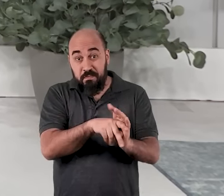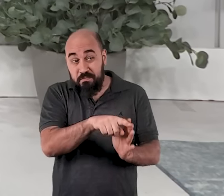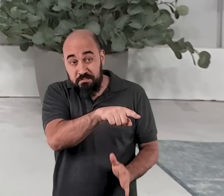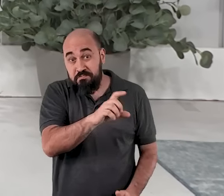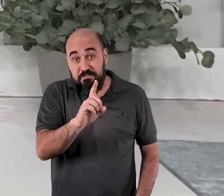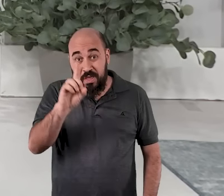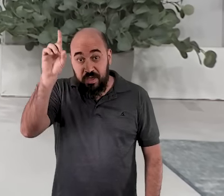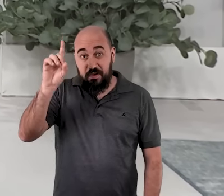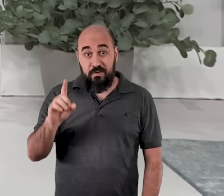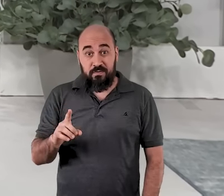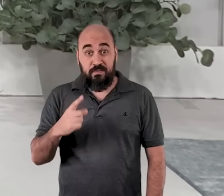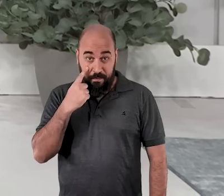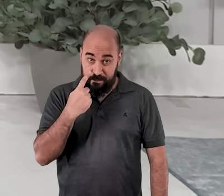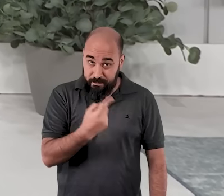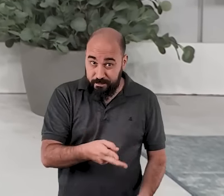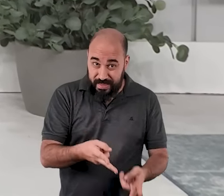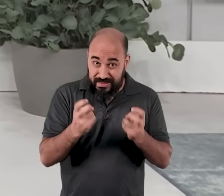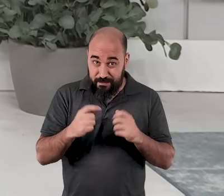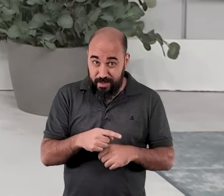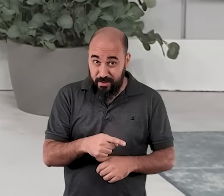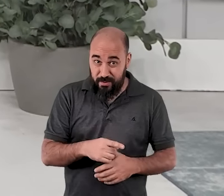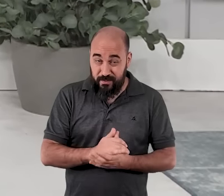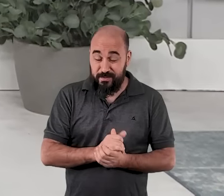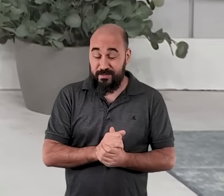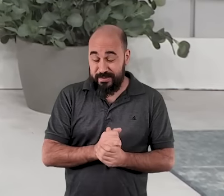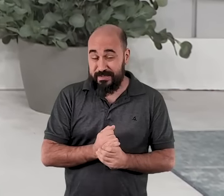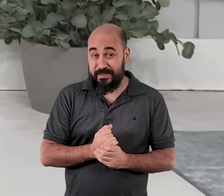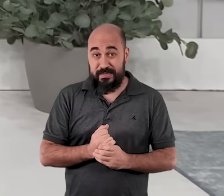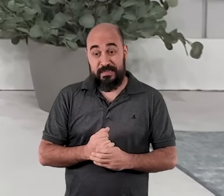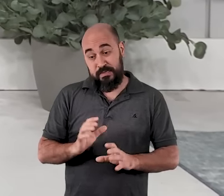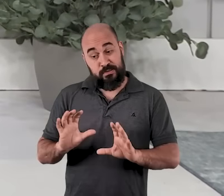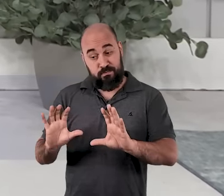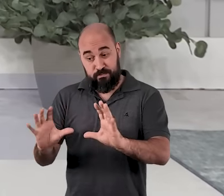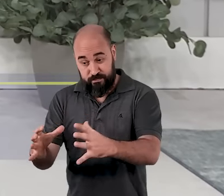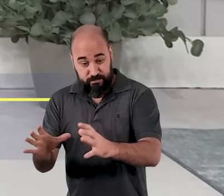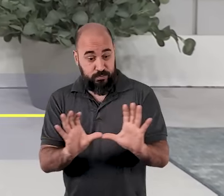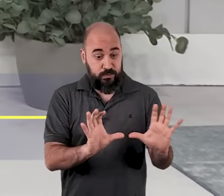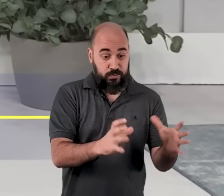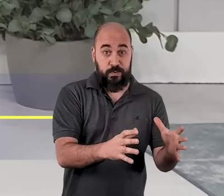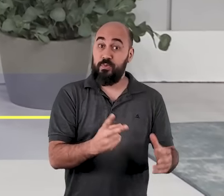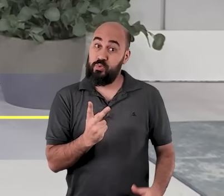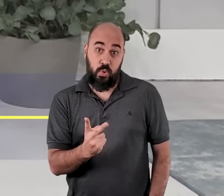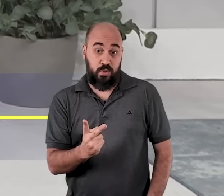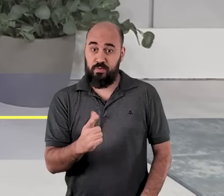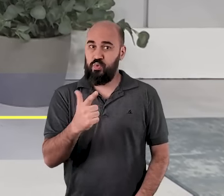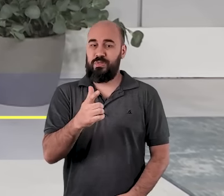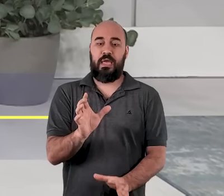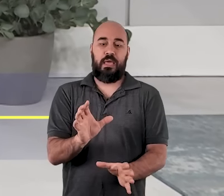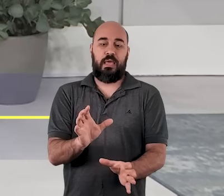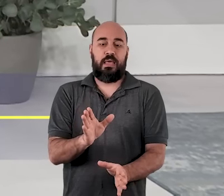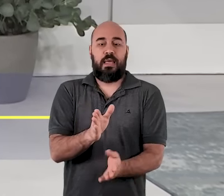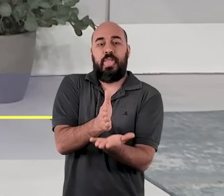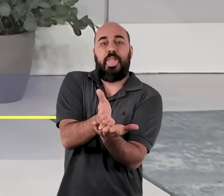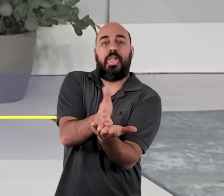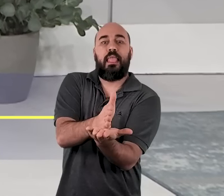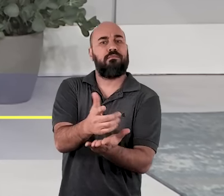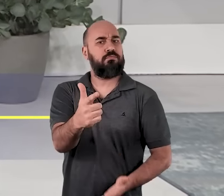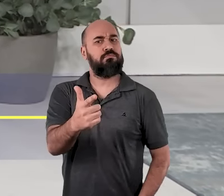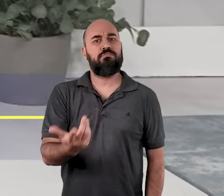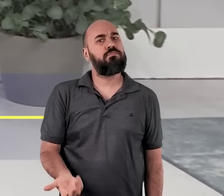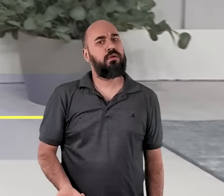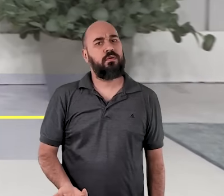não há neutralidade no campo espiritual? E, aliás, Jesus disse isso, Mateus capítulo 12, verso 30, quem